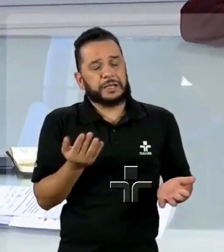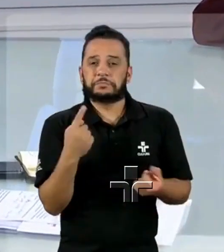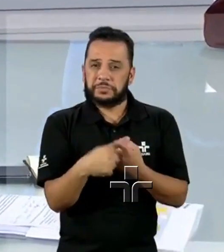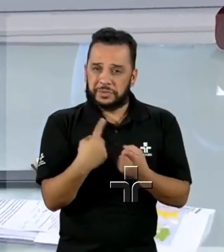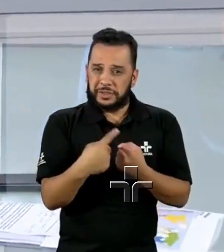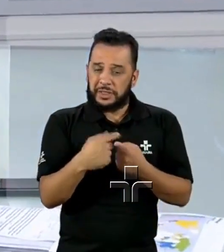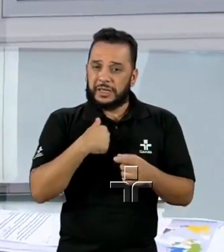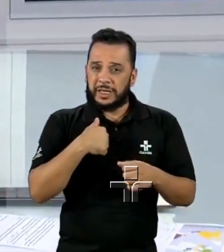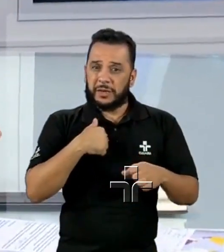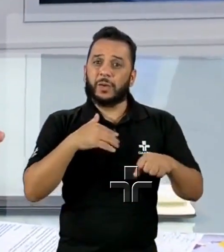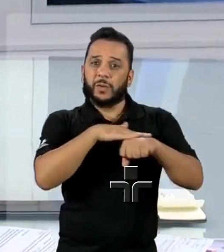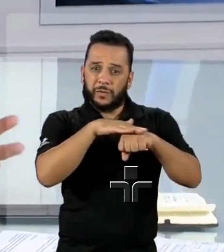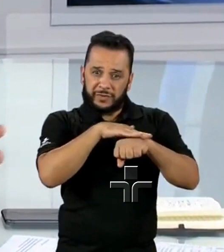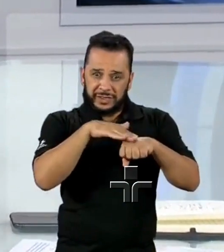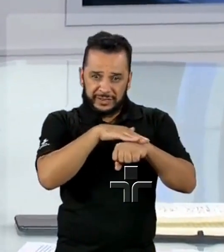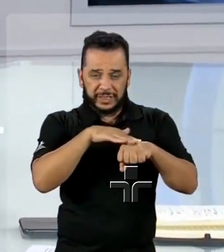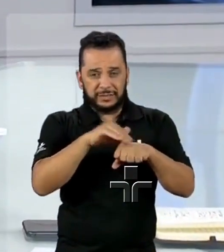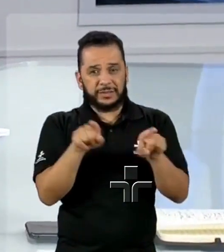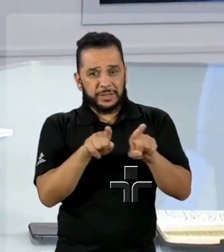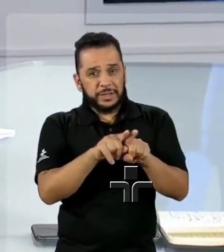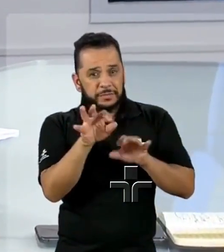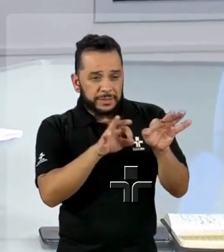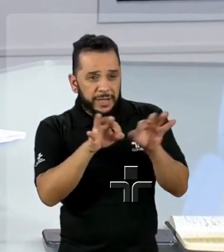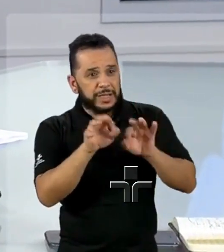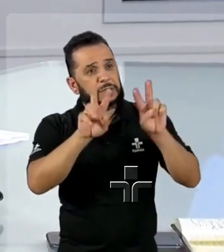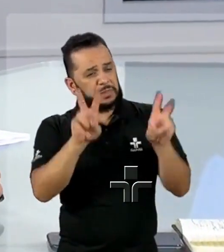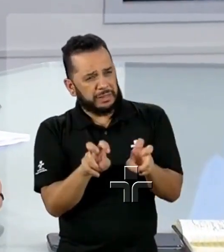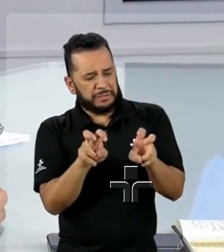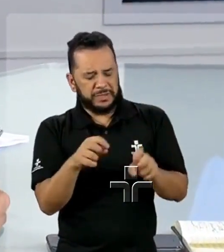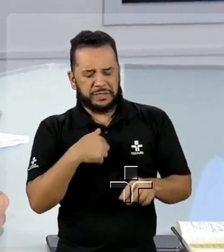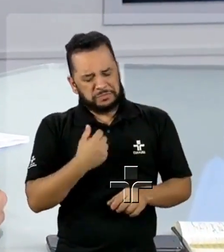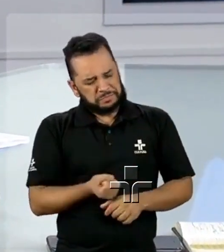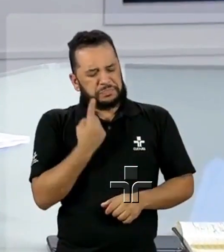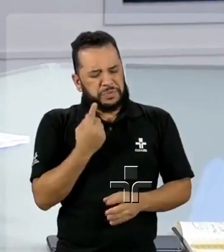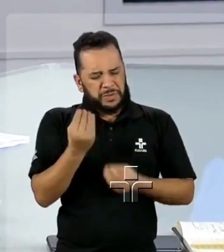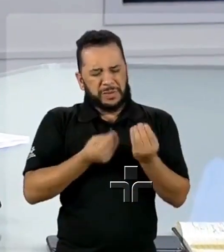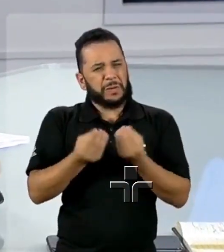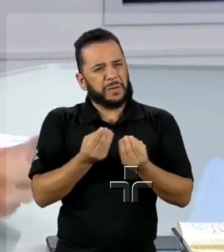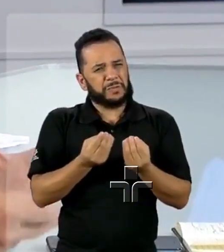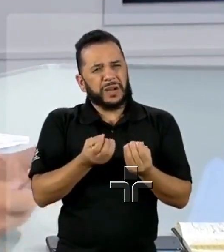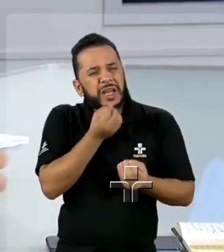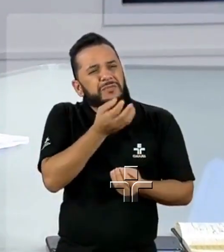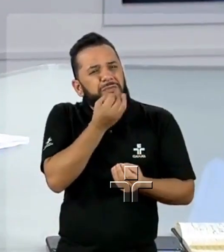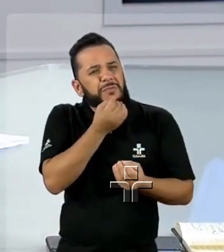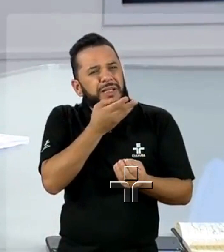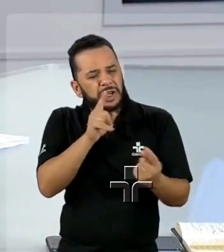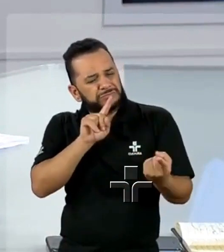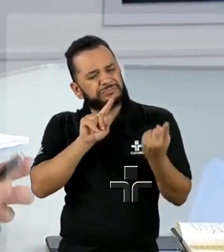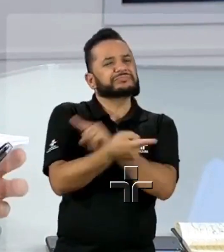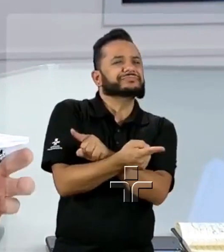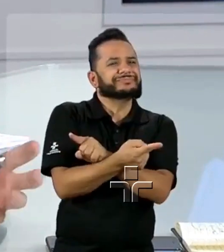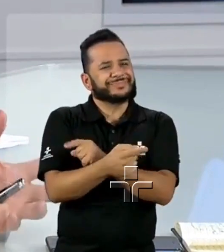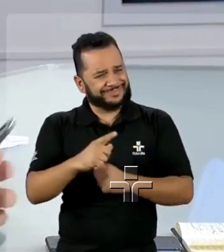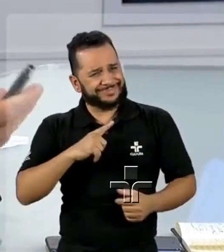me preparando até para o tema, porque o tema foi definido com antecedência, não é a mesma informação que eu tenho do